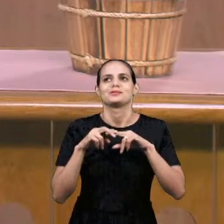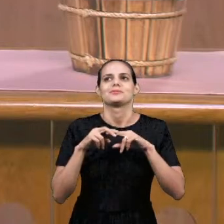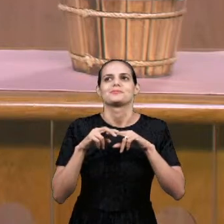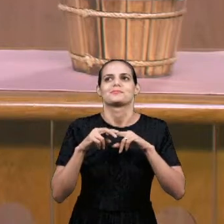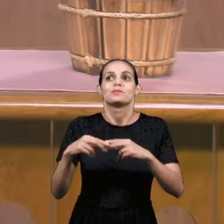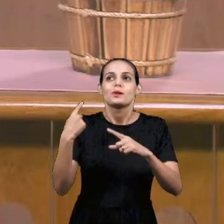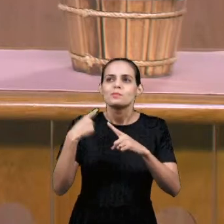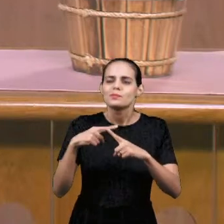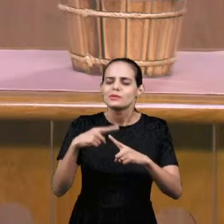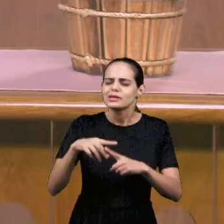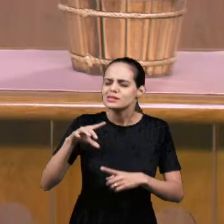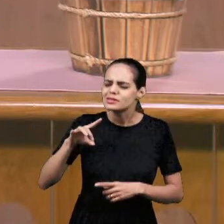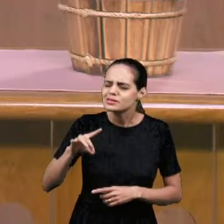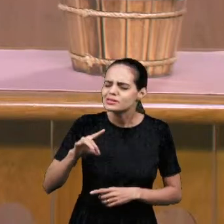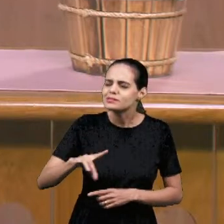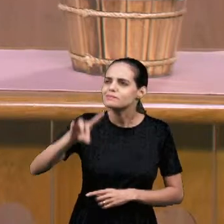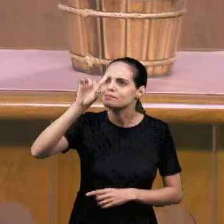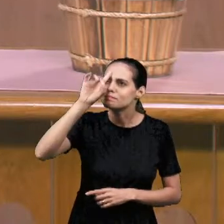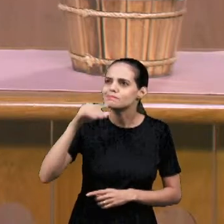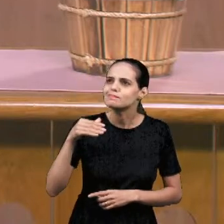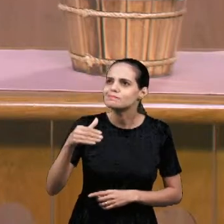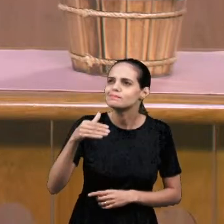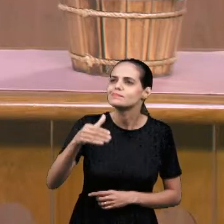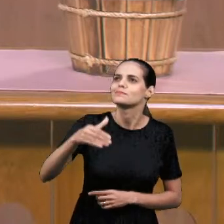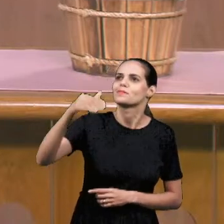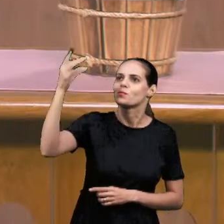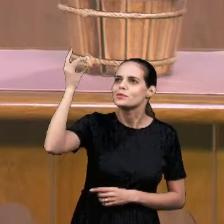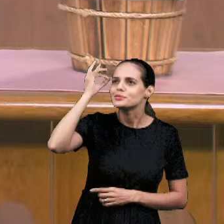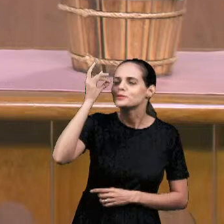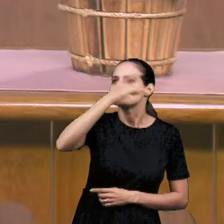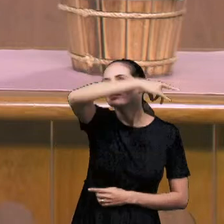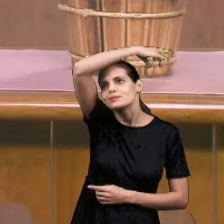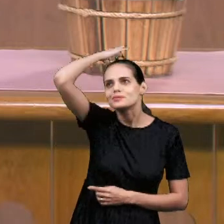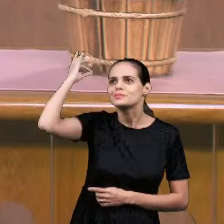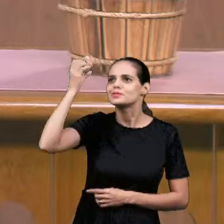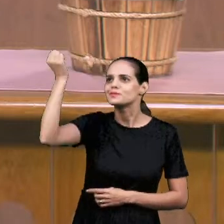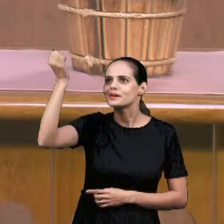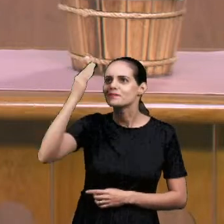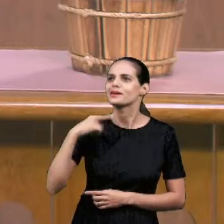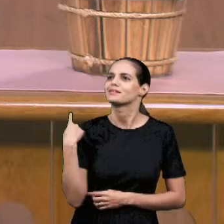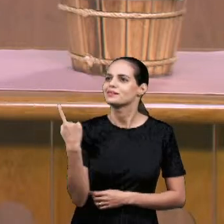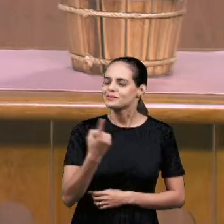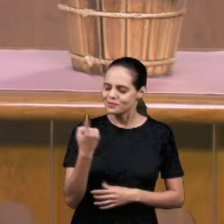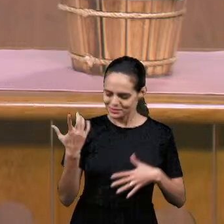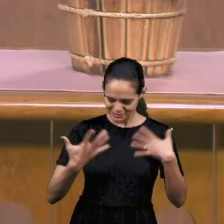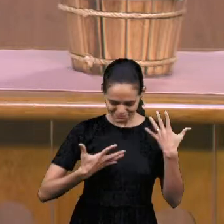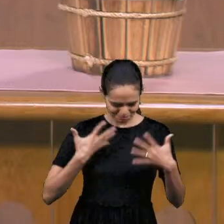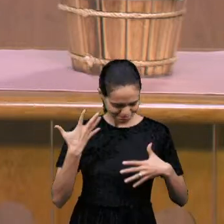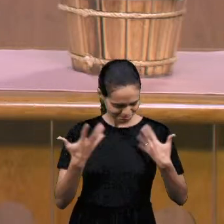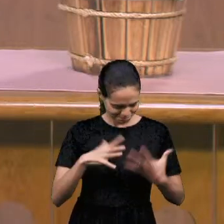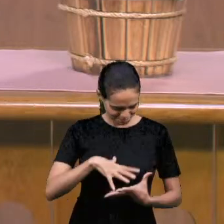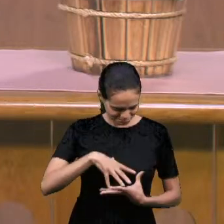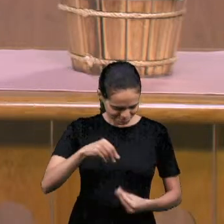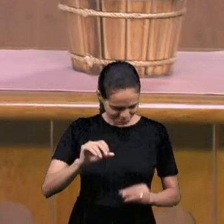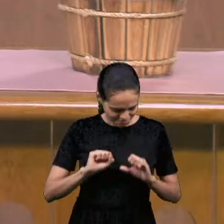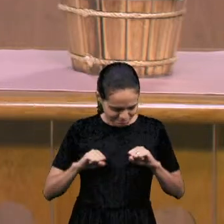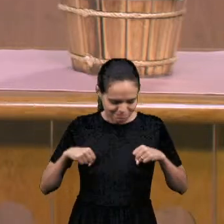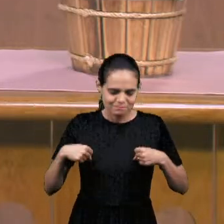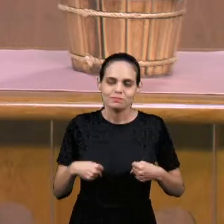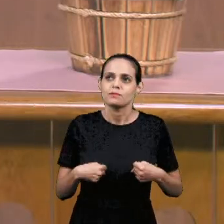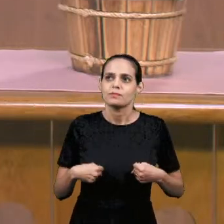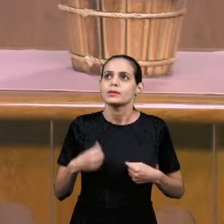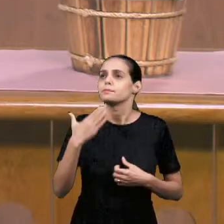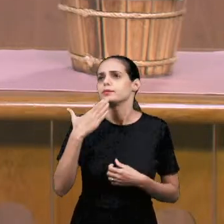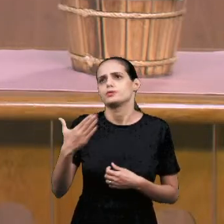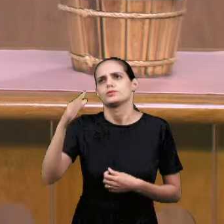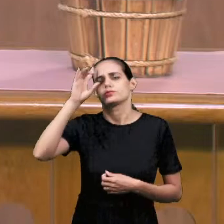Teu Espírito Santo traz novas revelações, nosso coração se alegra, nossa alma é alimentada. Agora pedimos, recebe no